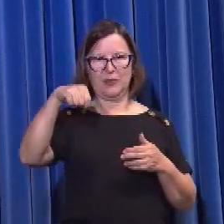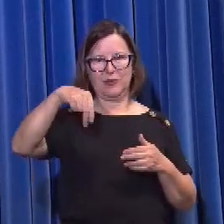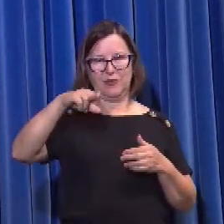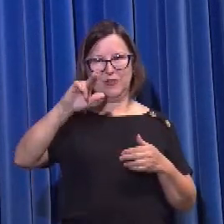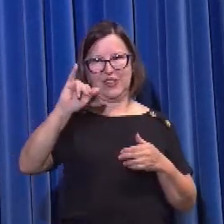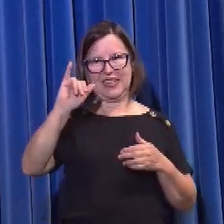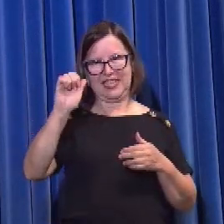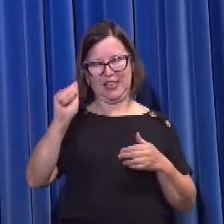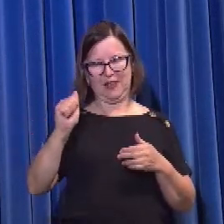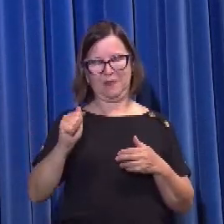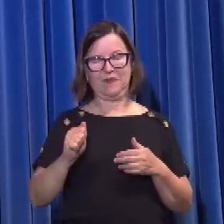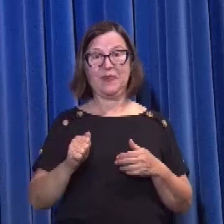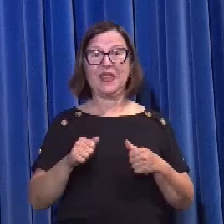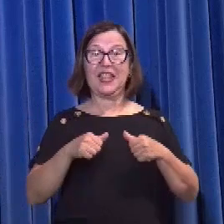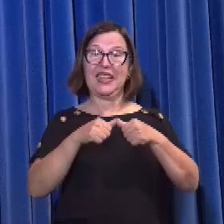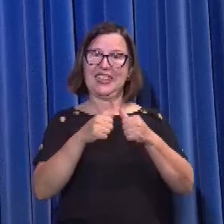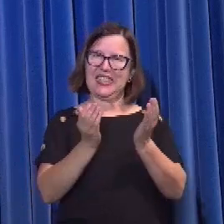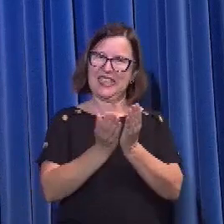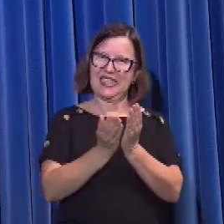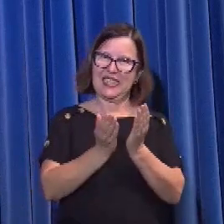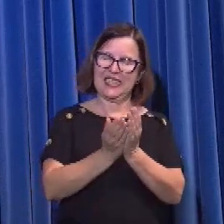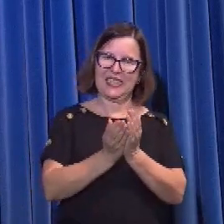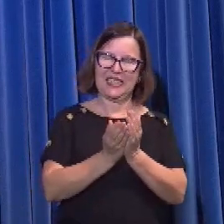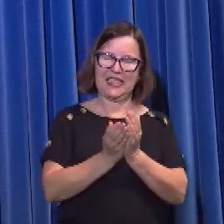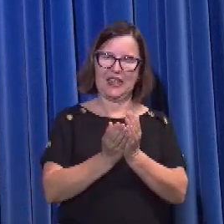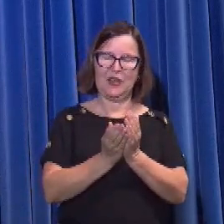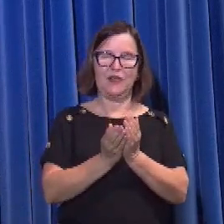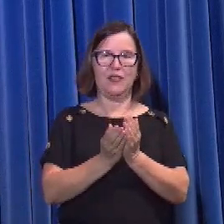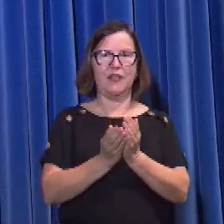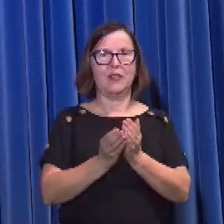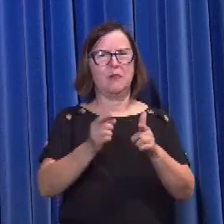estavam passando por algumas provações.